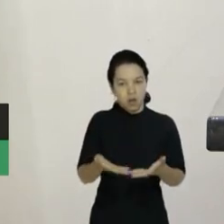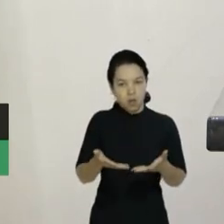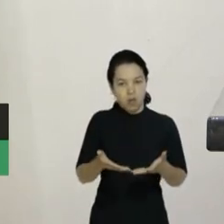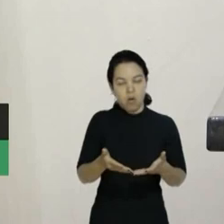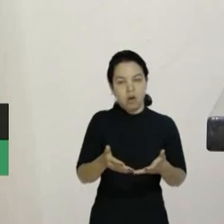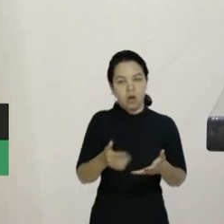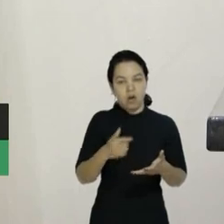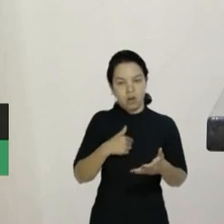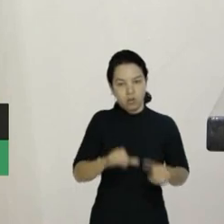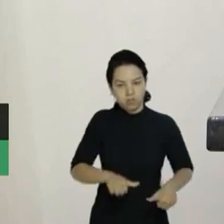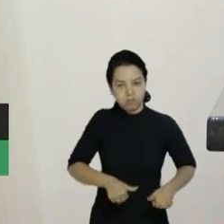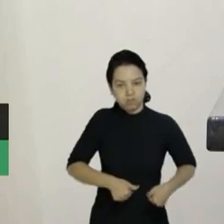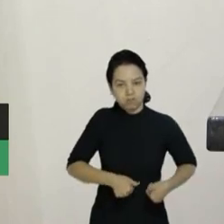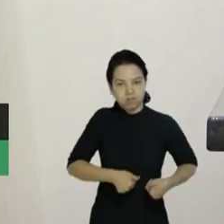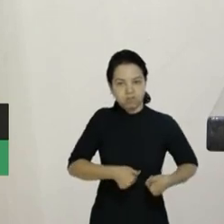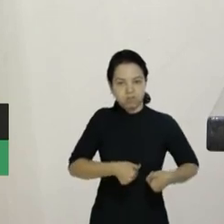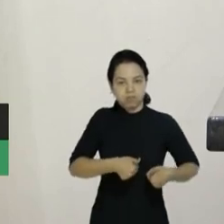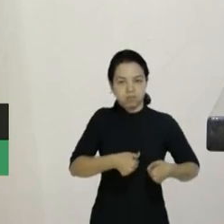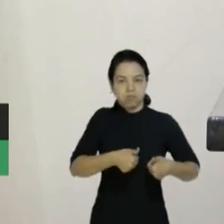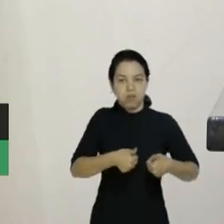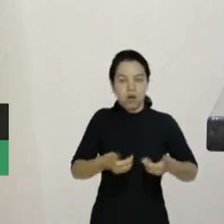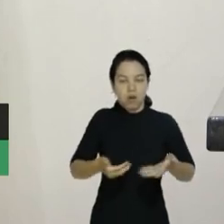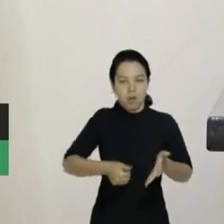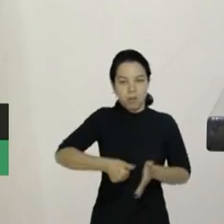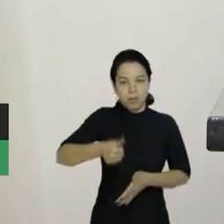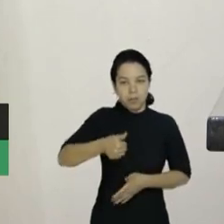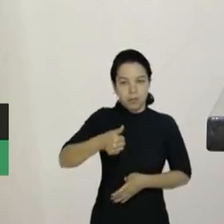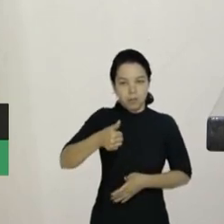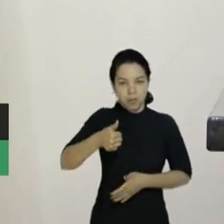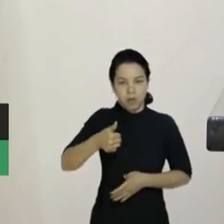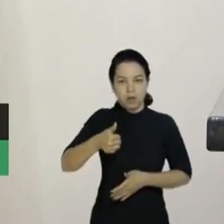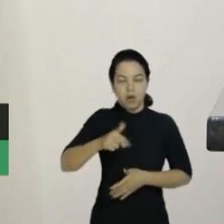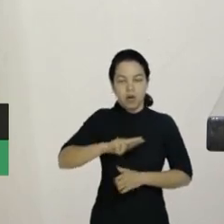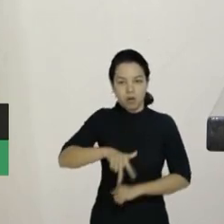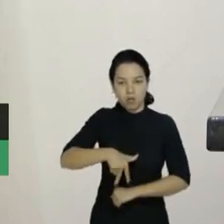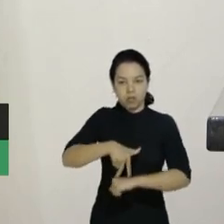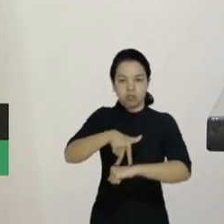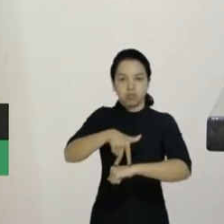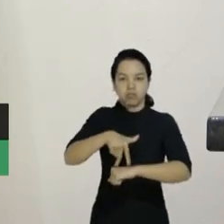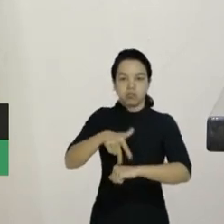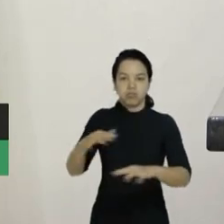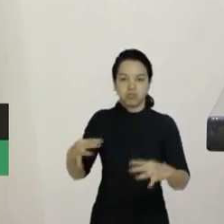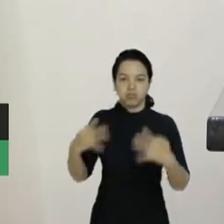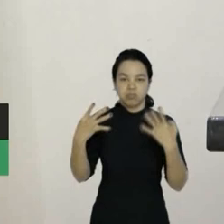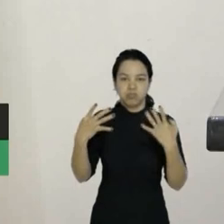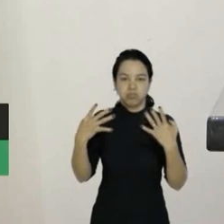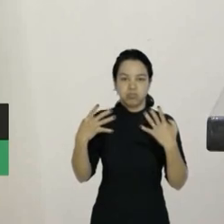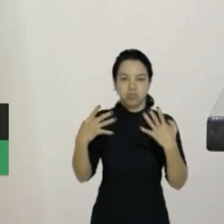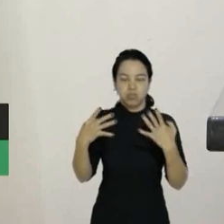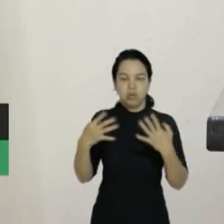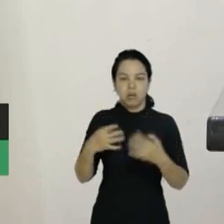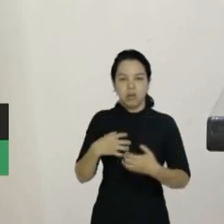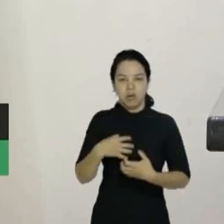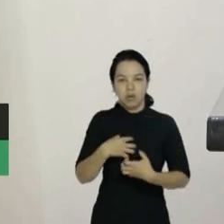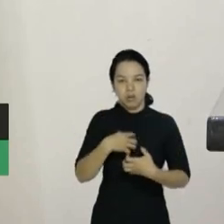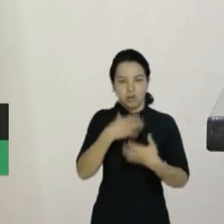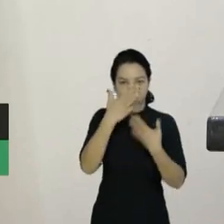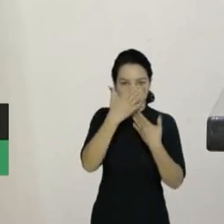É o primeiro momento público, depois de 6 meses, que eu estou aqui com imenso prazer. Agradeço muito a Sandra por